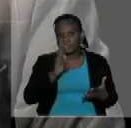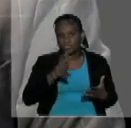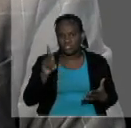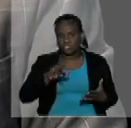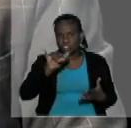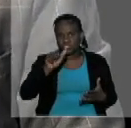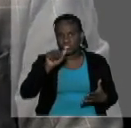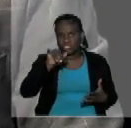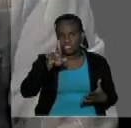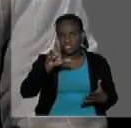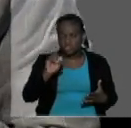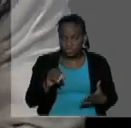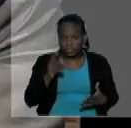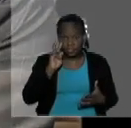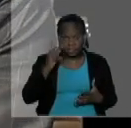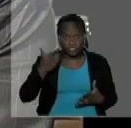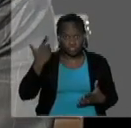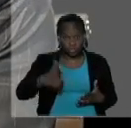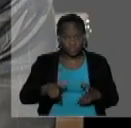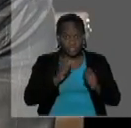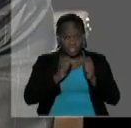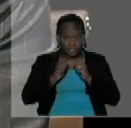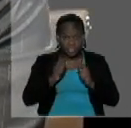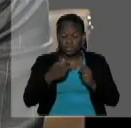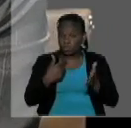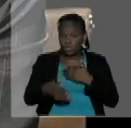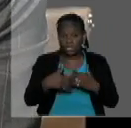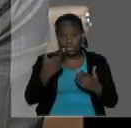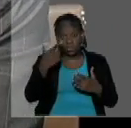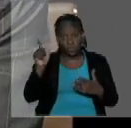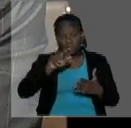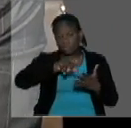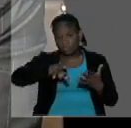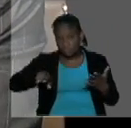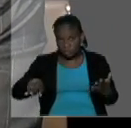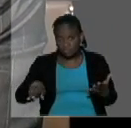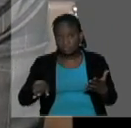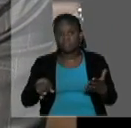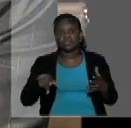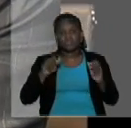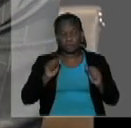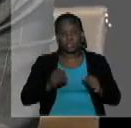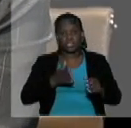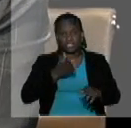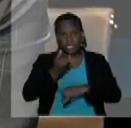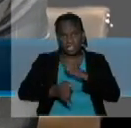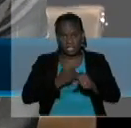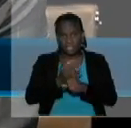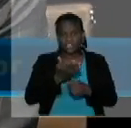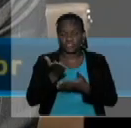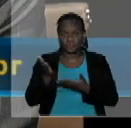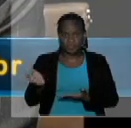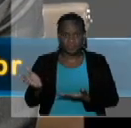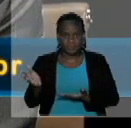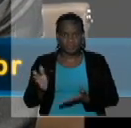e professor Jário Pereira, e para rever essa entrevista e todas as outras edições do programa, é só acessar